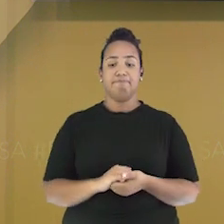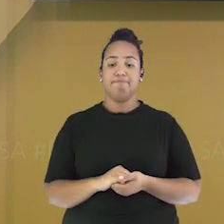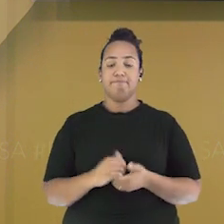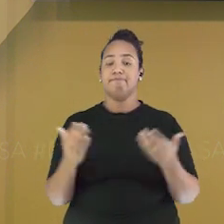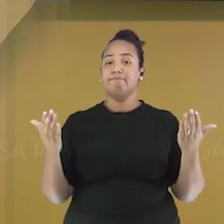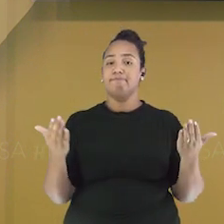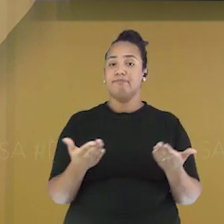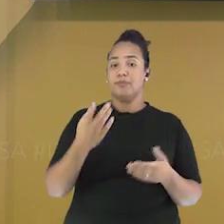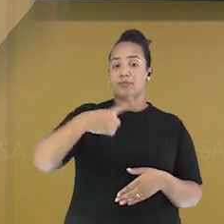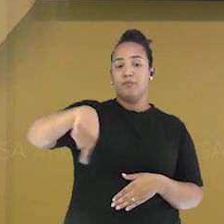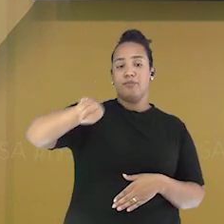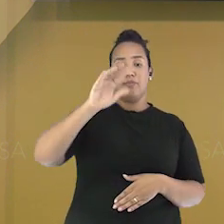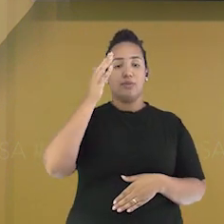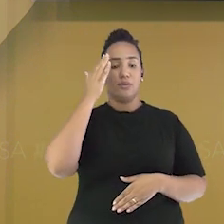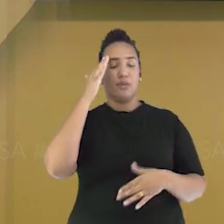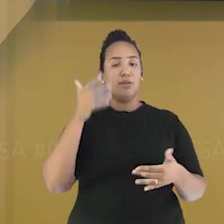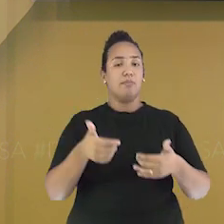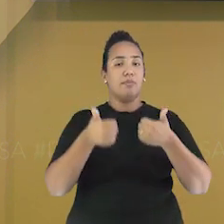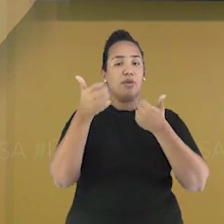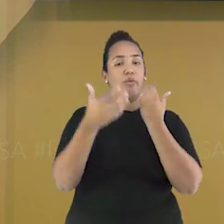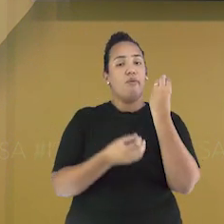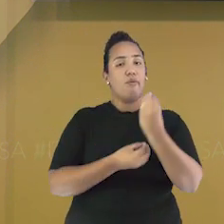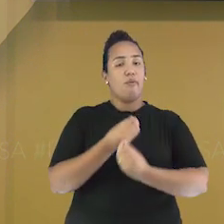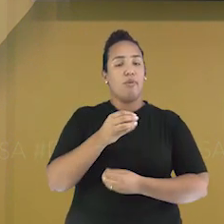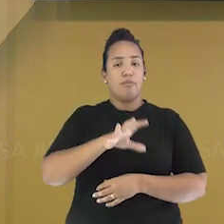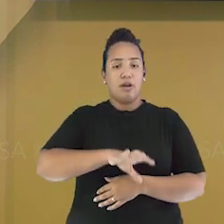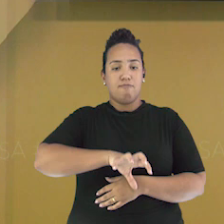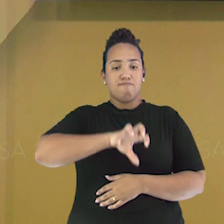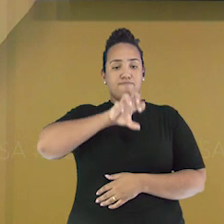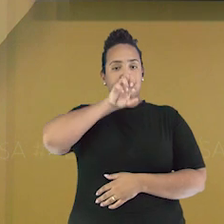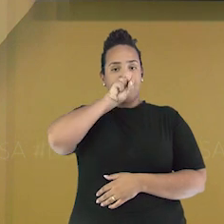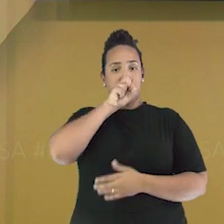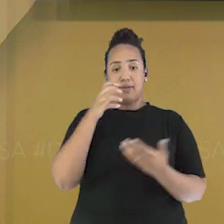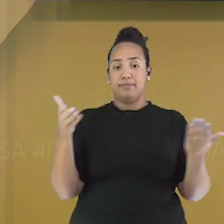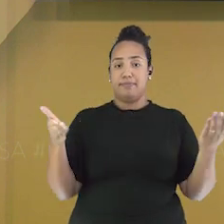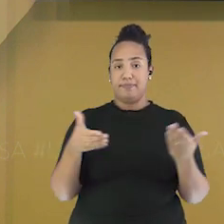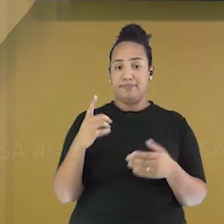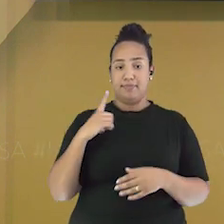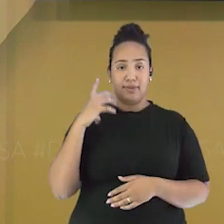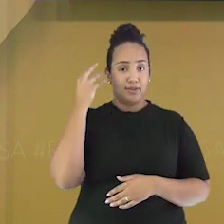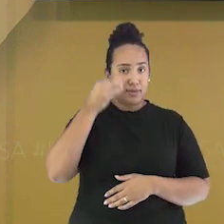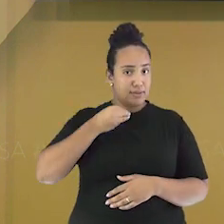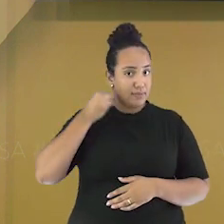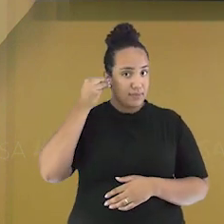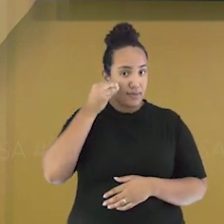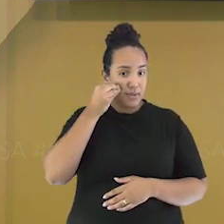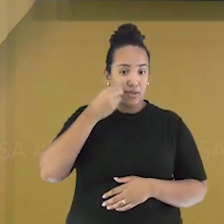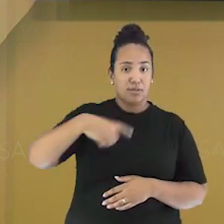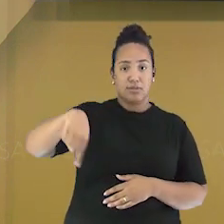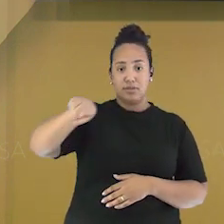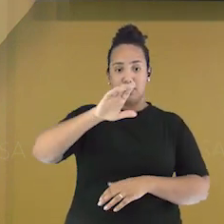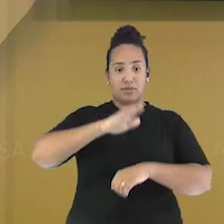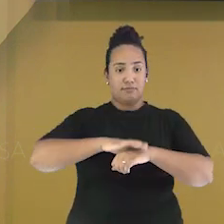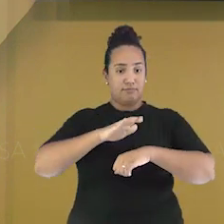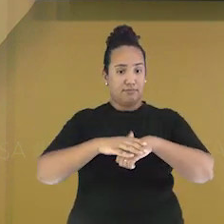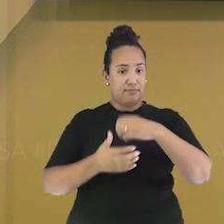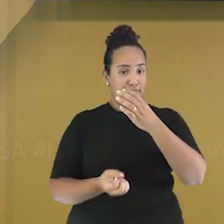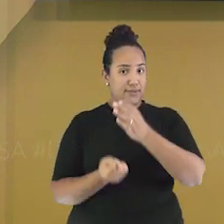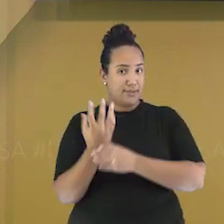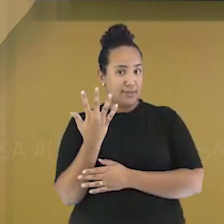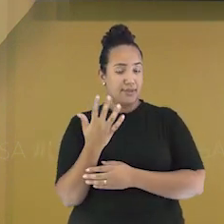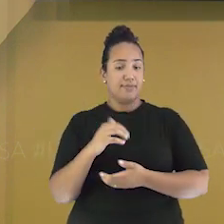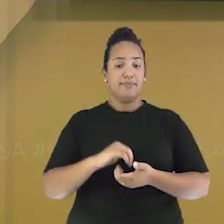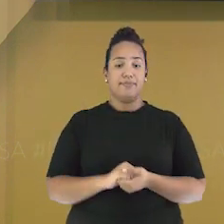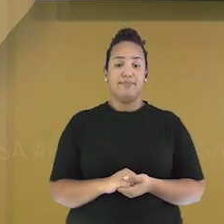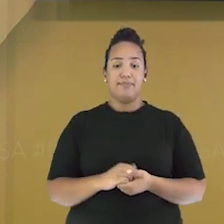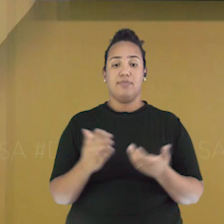possamos entender melhor como ocorre a respiração, temos aqui um experimento que construímos.